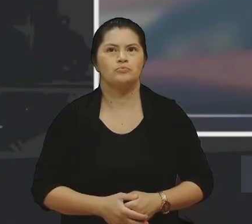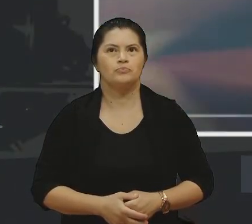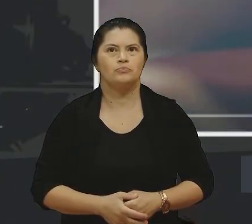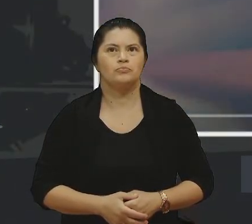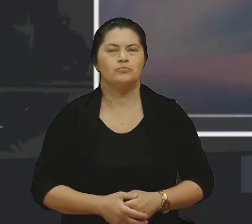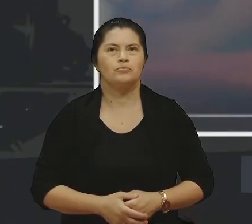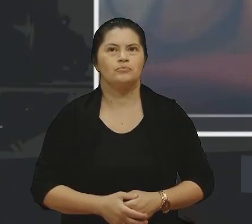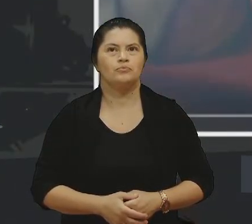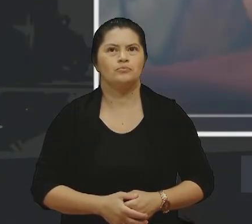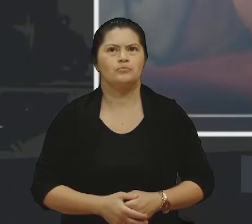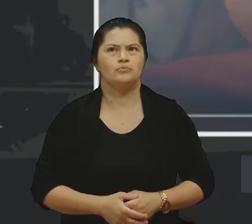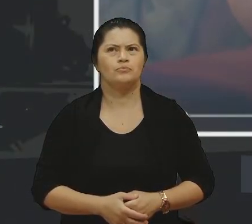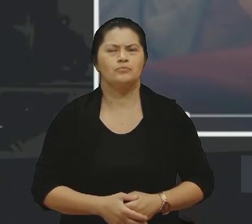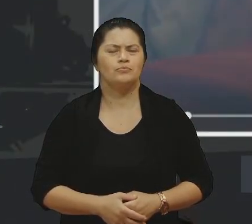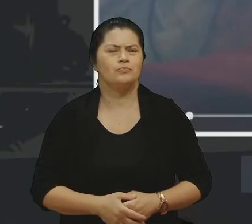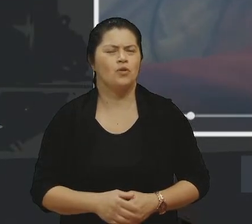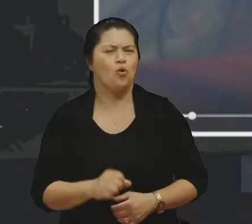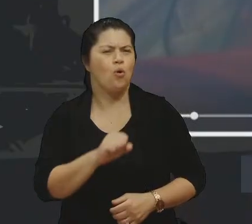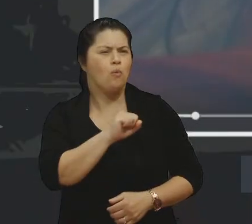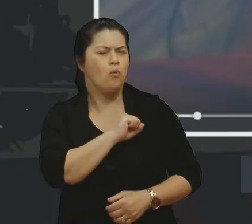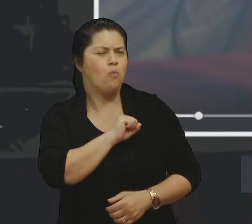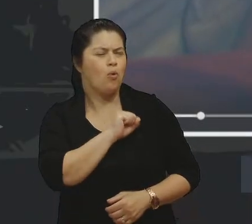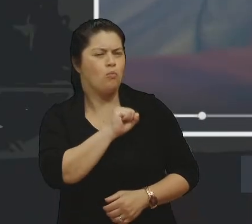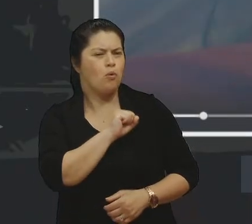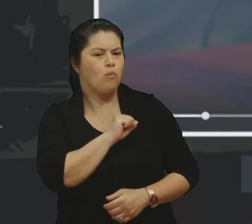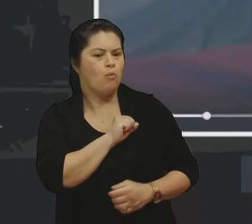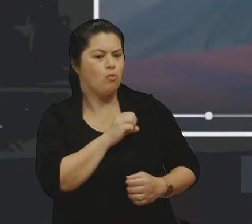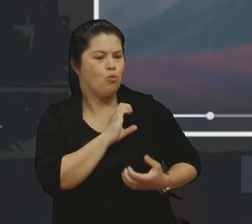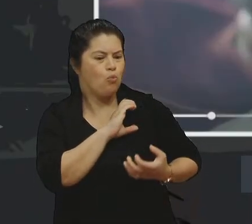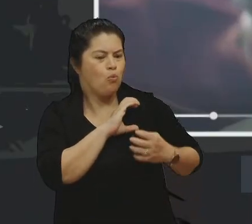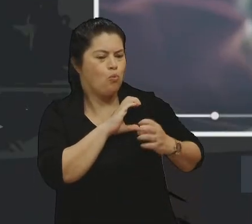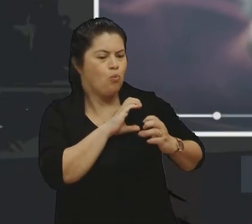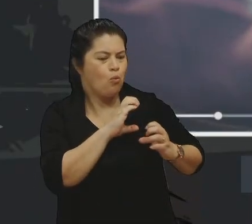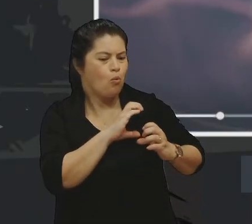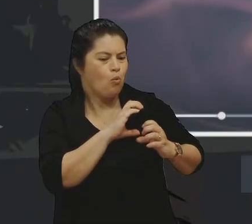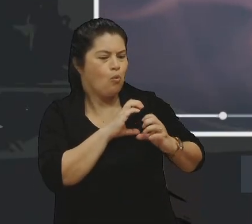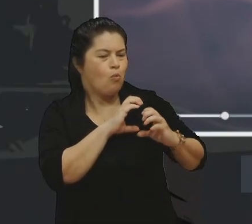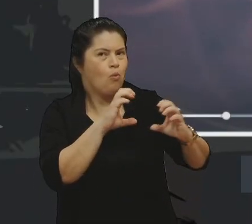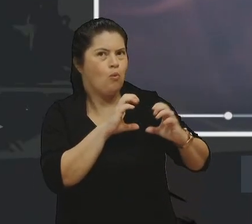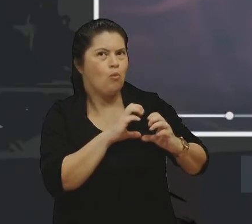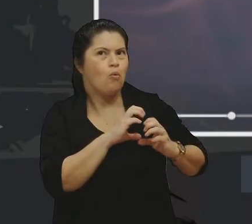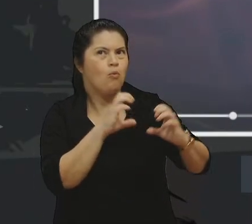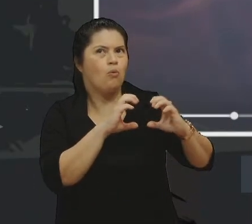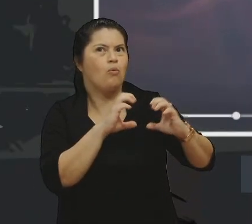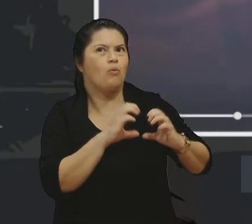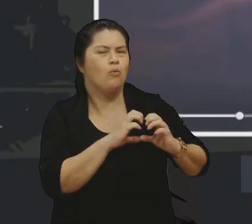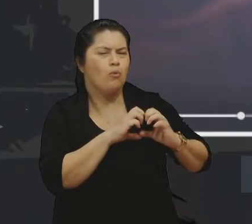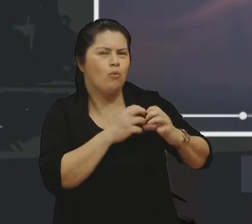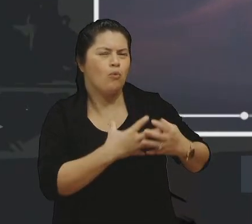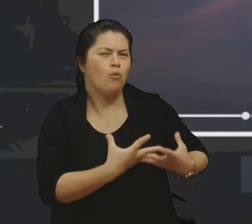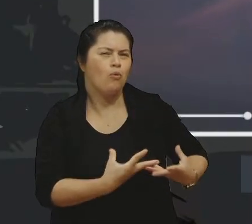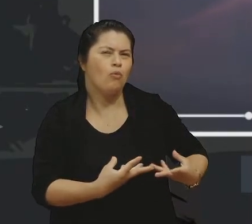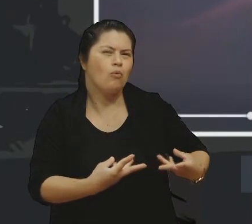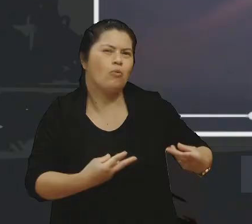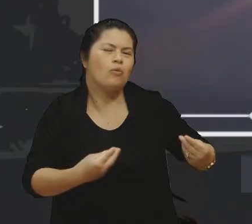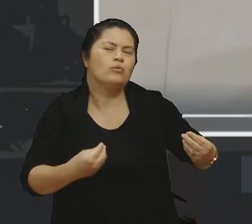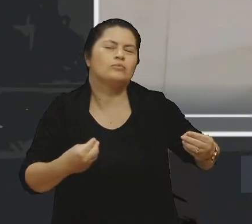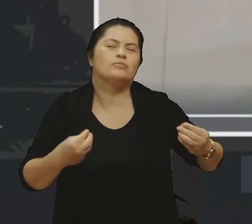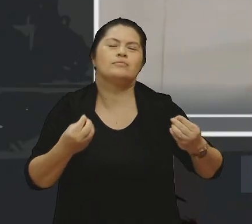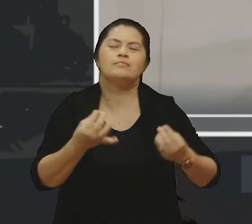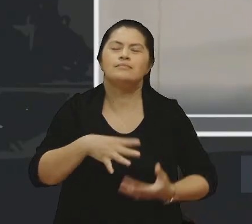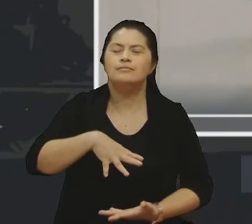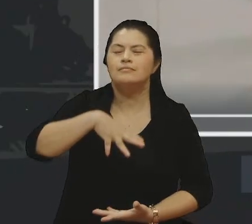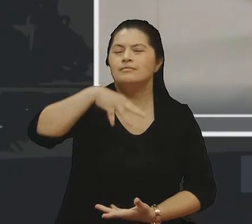Ela é o batimento do nosso coração. O ar enchendo e esvaziando nossos pulmões.